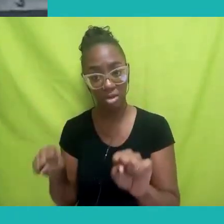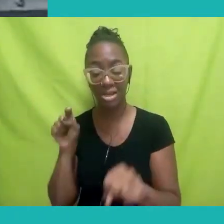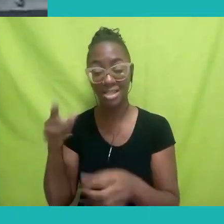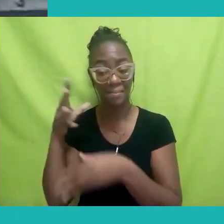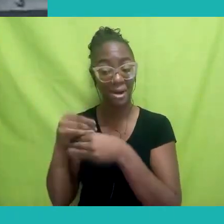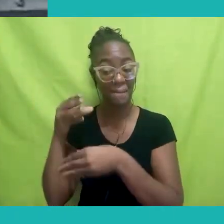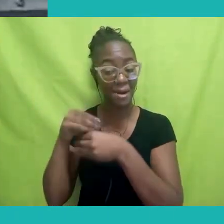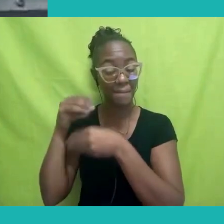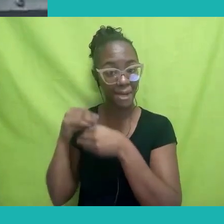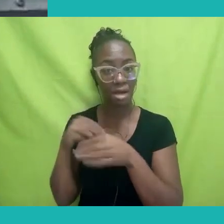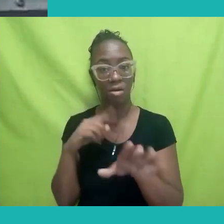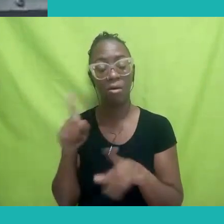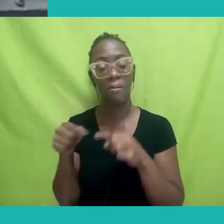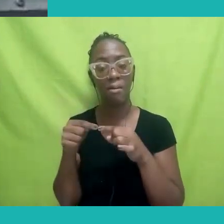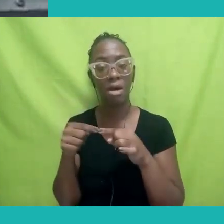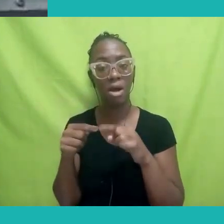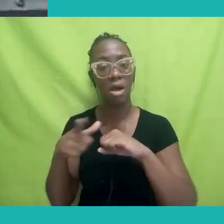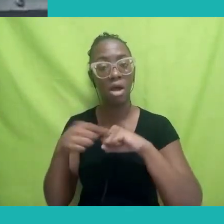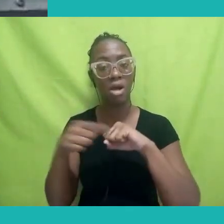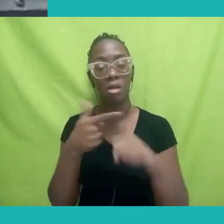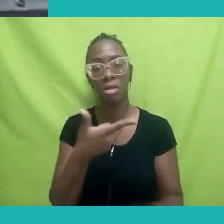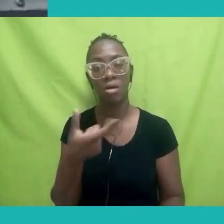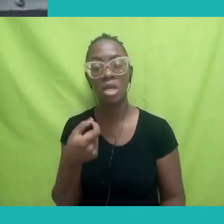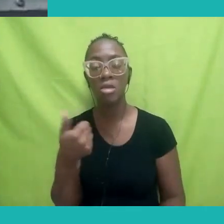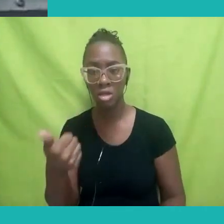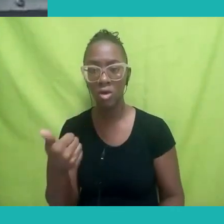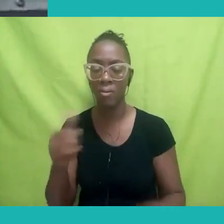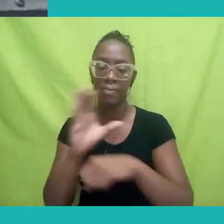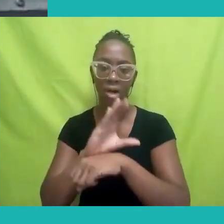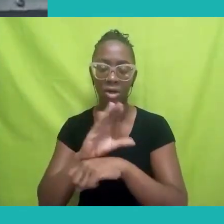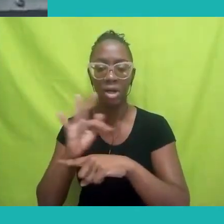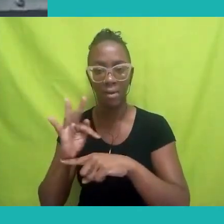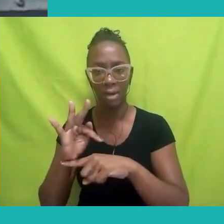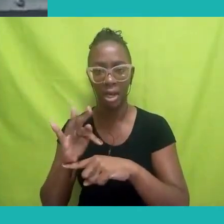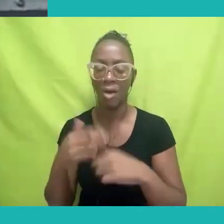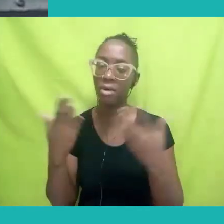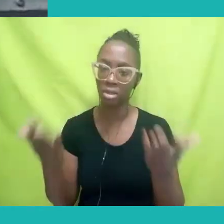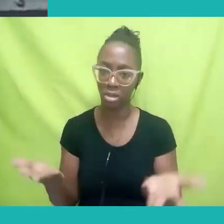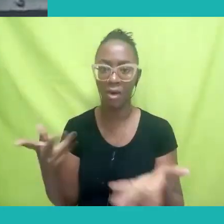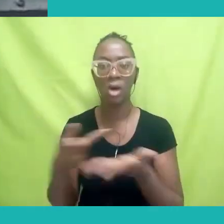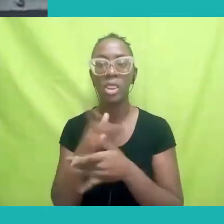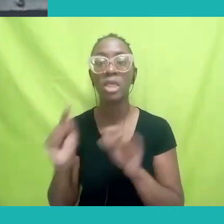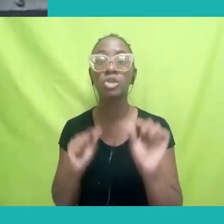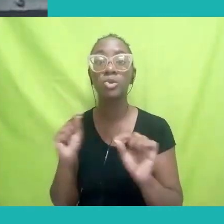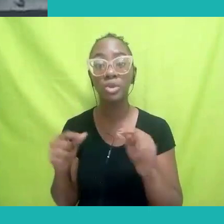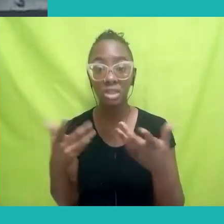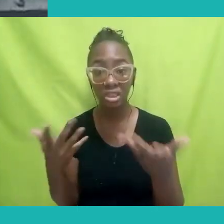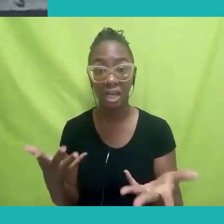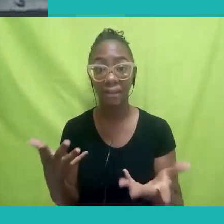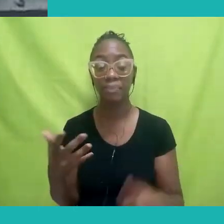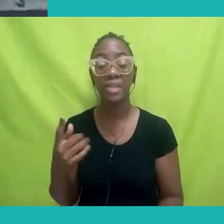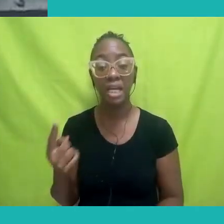é expressa no artigo 201 da Constituição. Então, o que acontece é que as